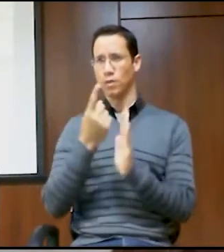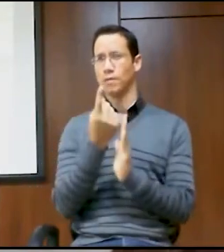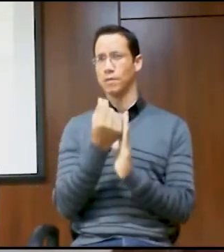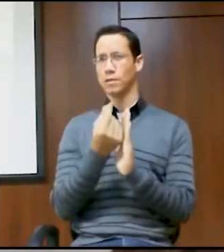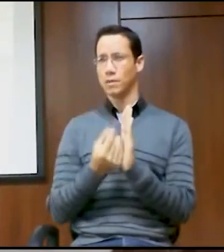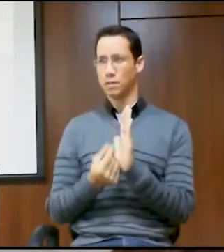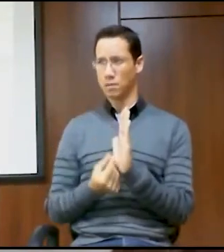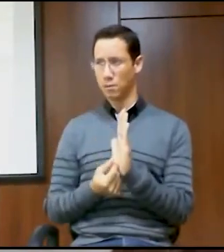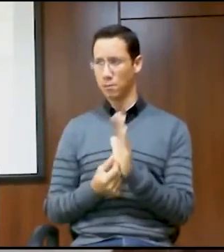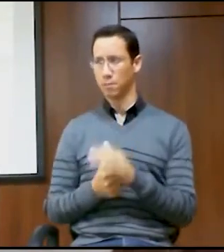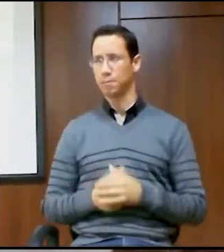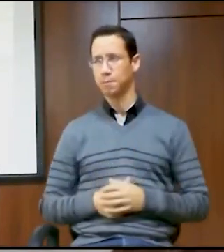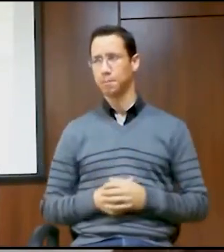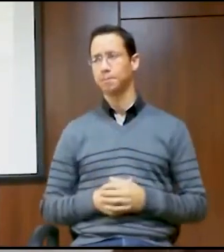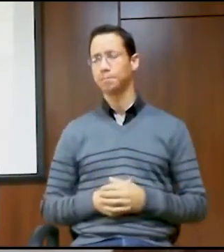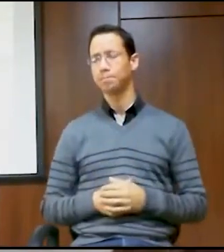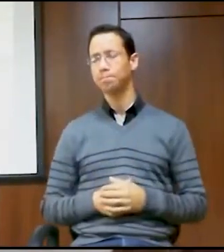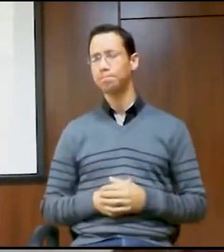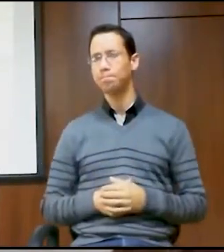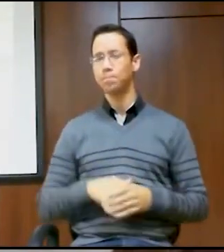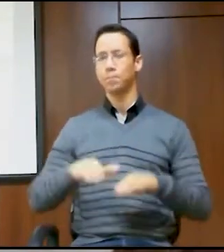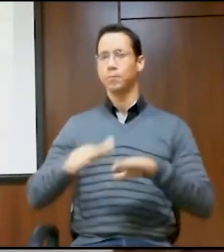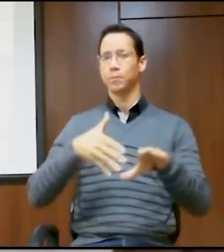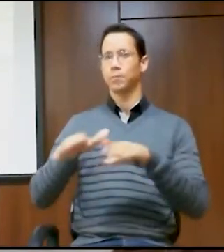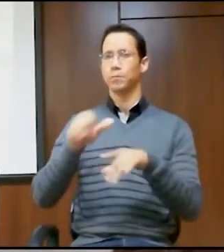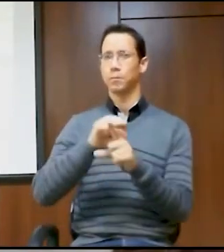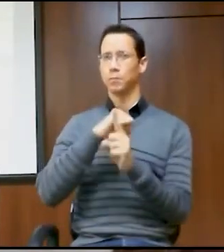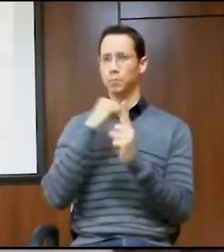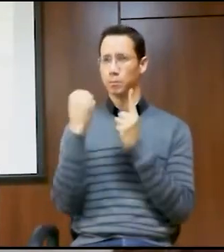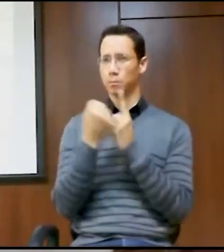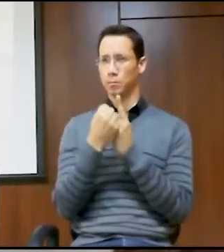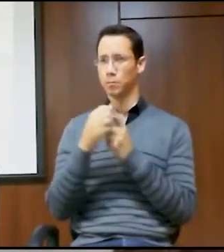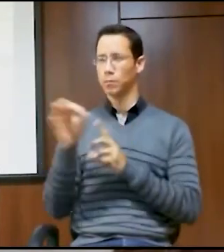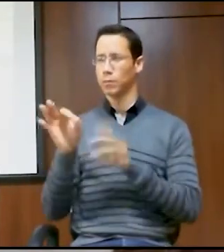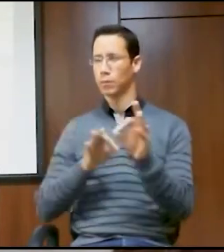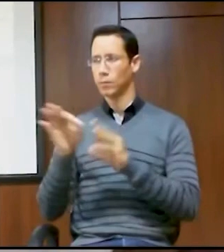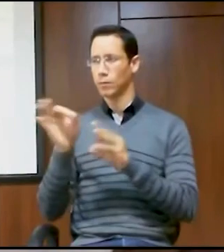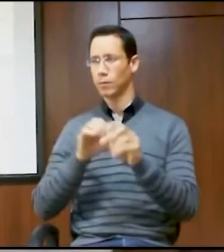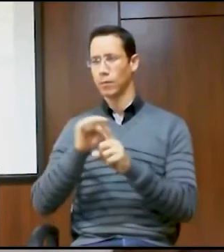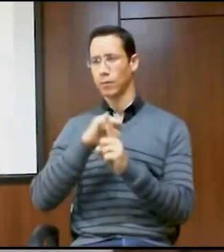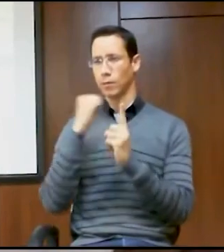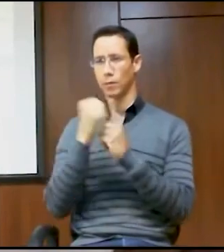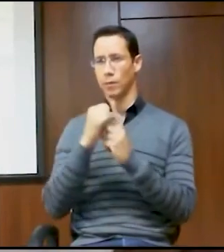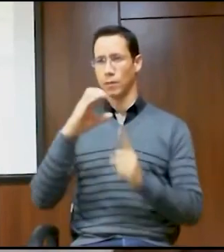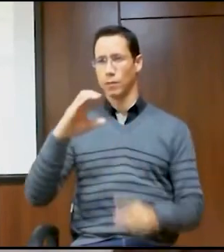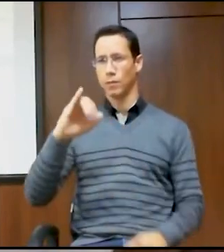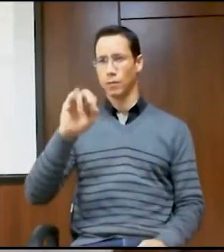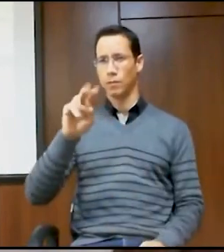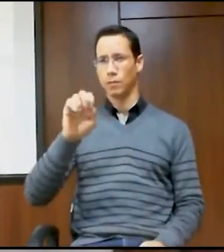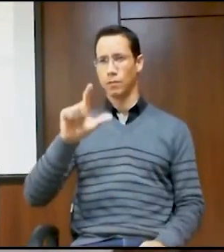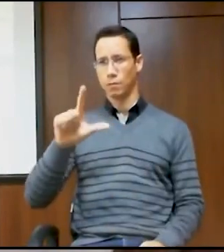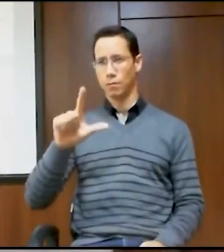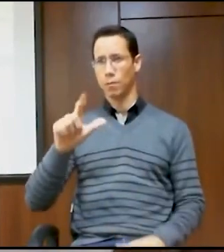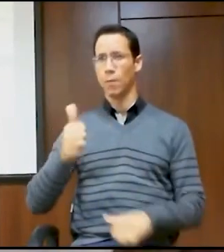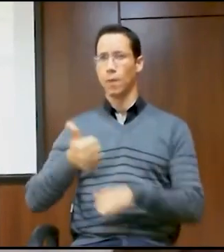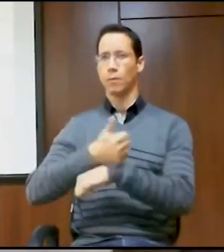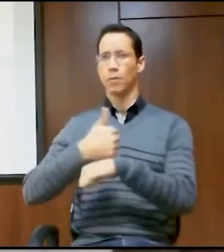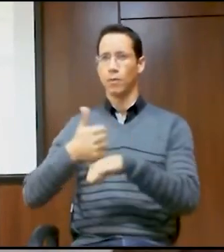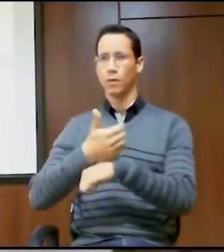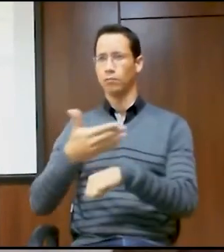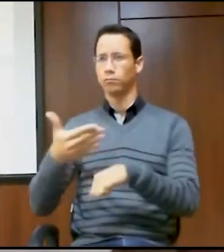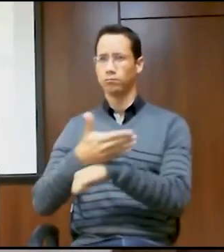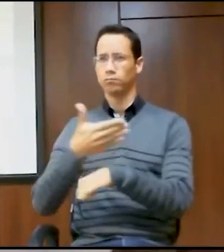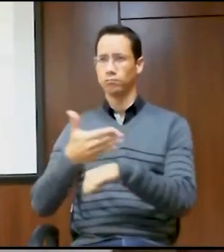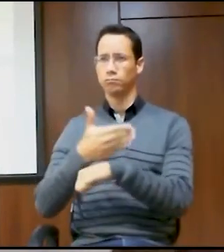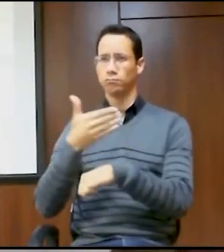é exatamente a partir dos movimentos sociais e da organização da sociedade civil, dos profissionais que atuam, que se somam